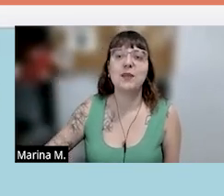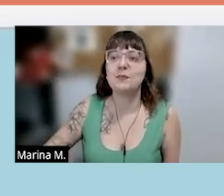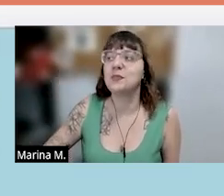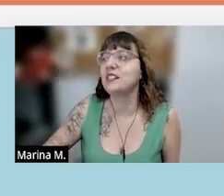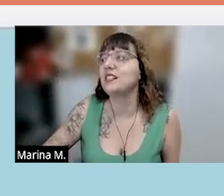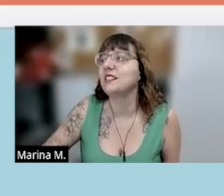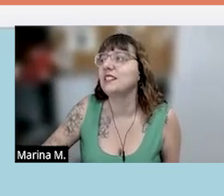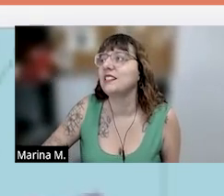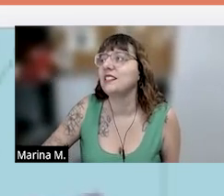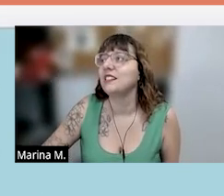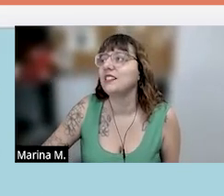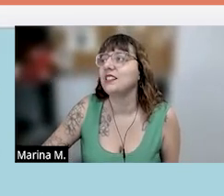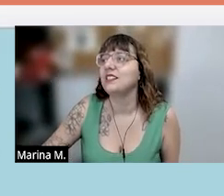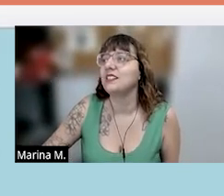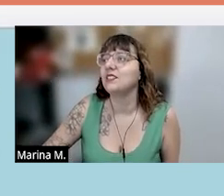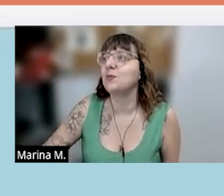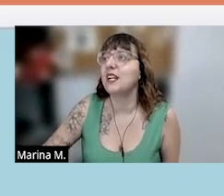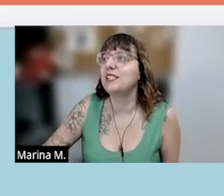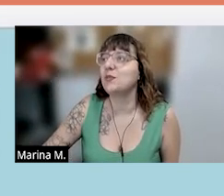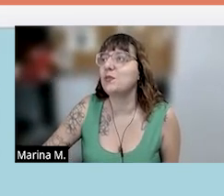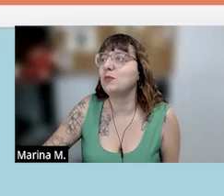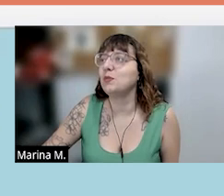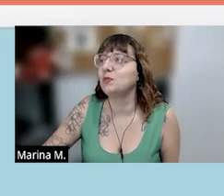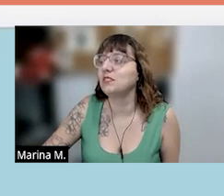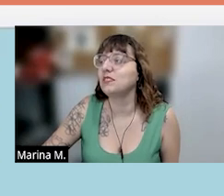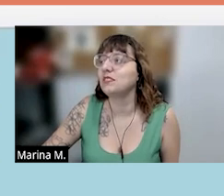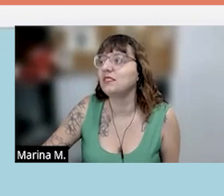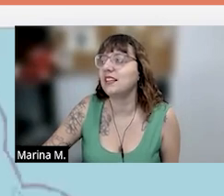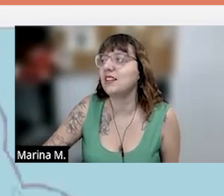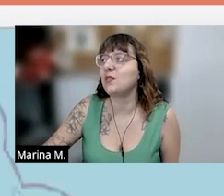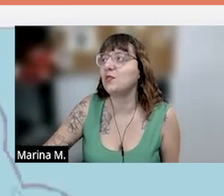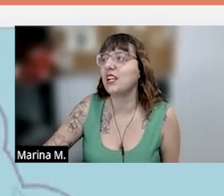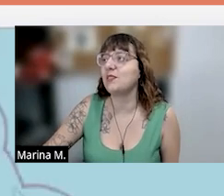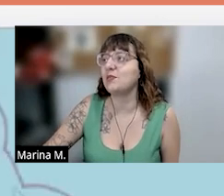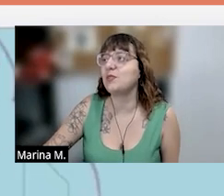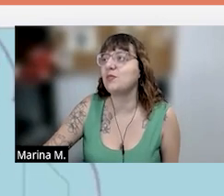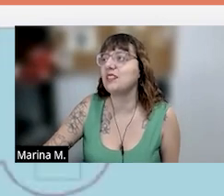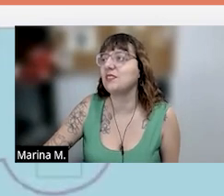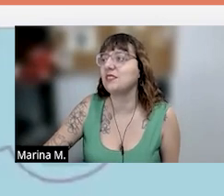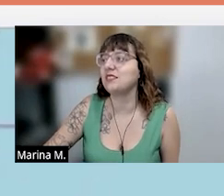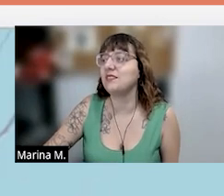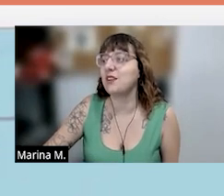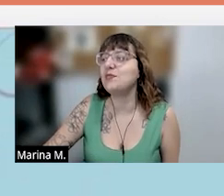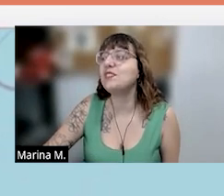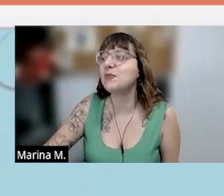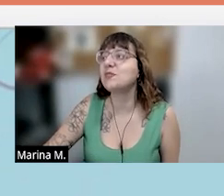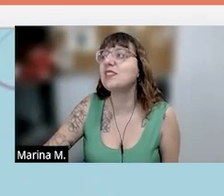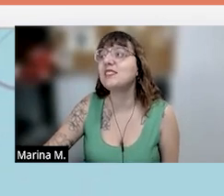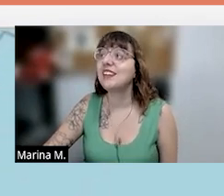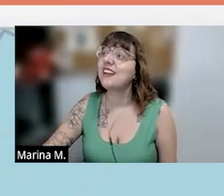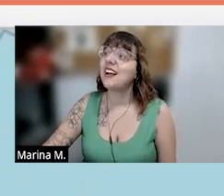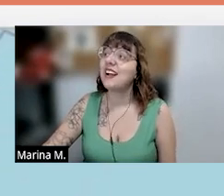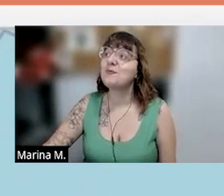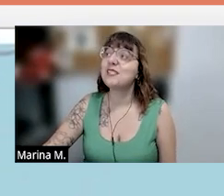no mapa do Brasil como um todo, né? Onde é que está o Espírito Santo e ver como o Espírito